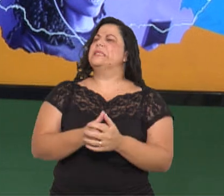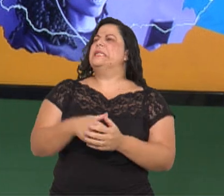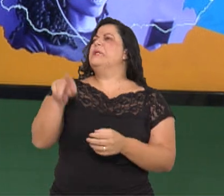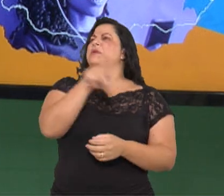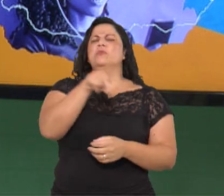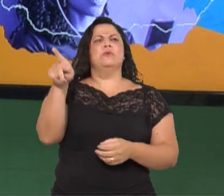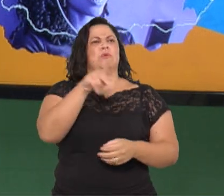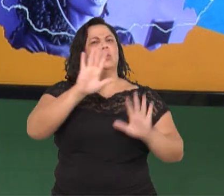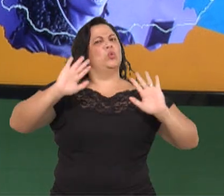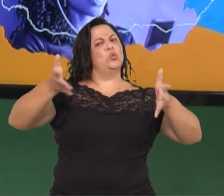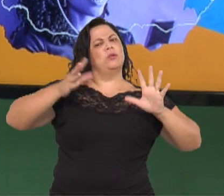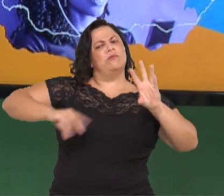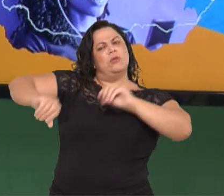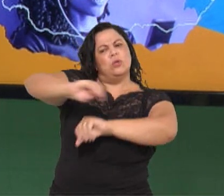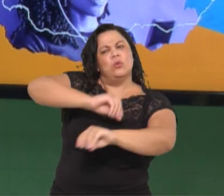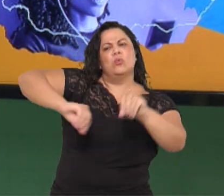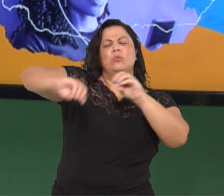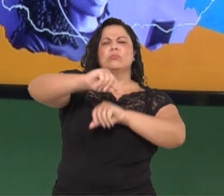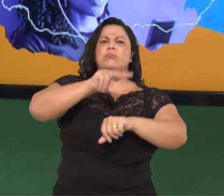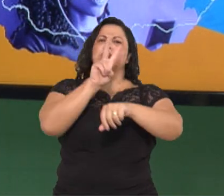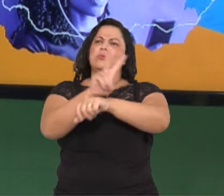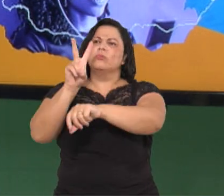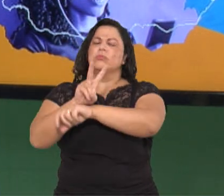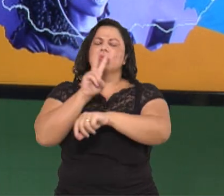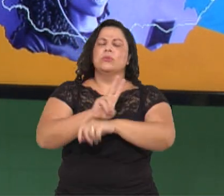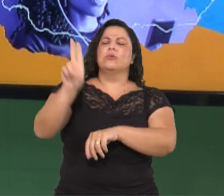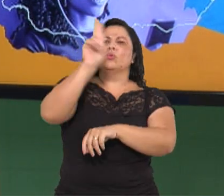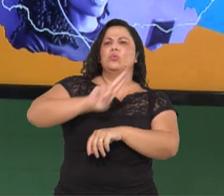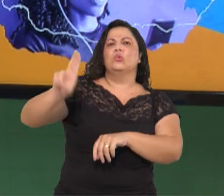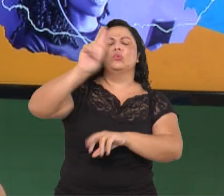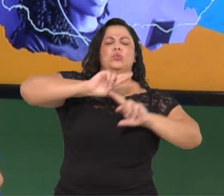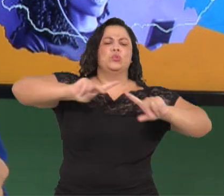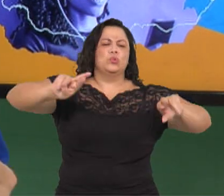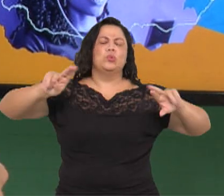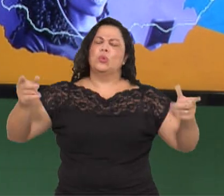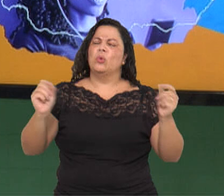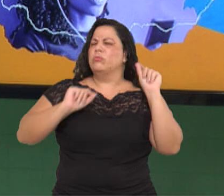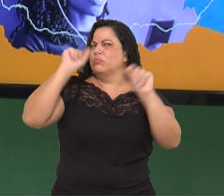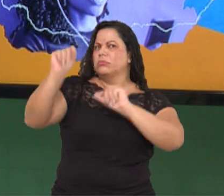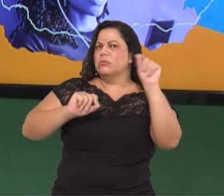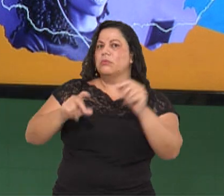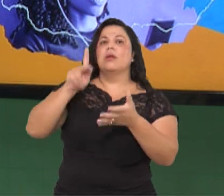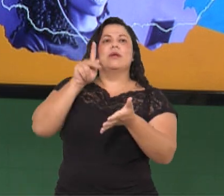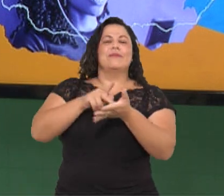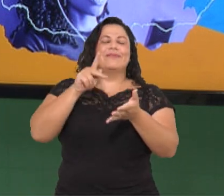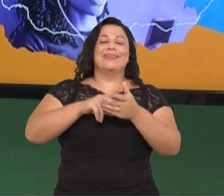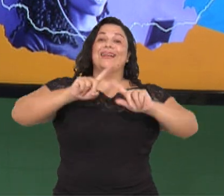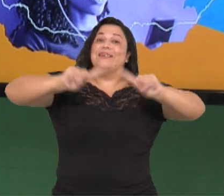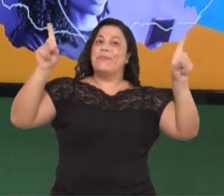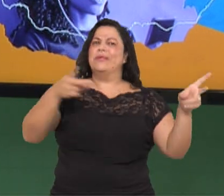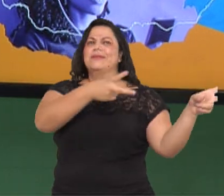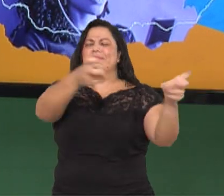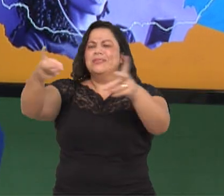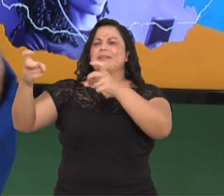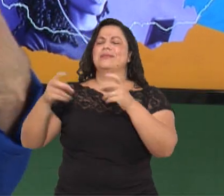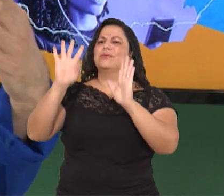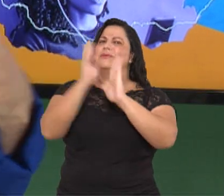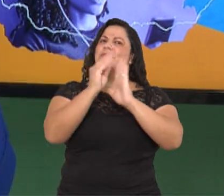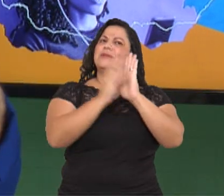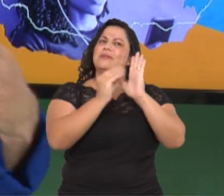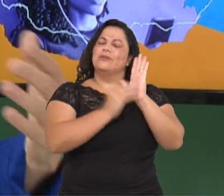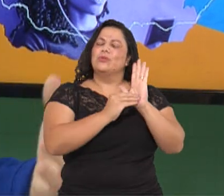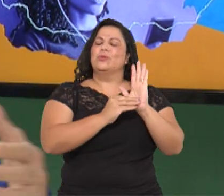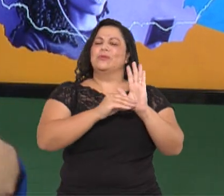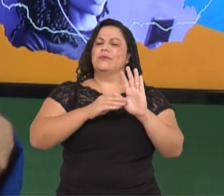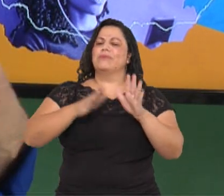de manutenção, de usos da sua Constituição? Era verdade. Mas percebam que os nossos conteúdos eles